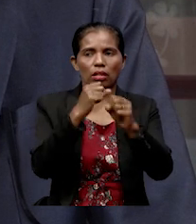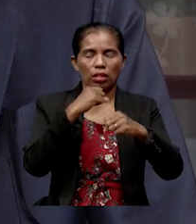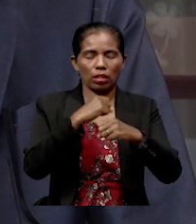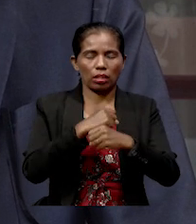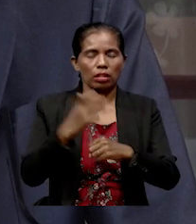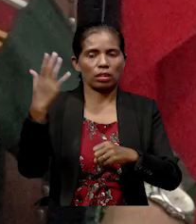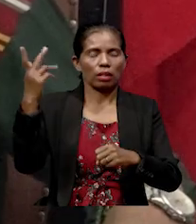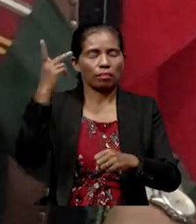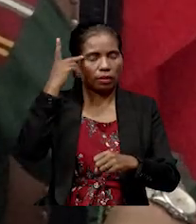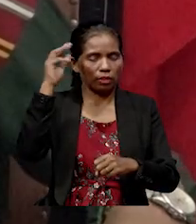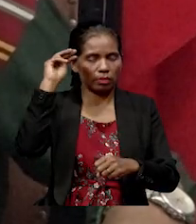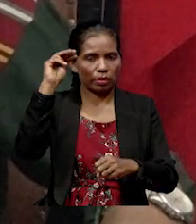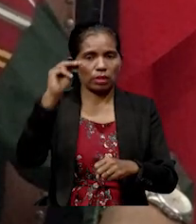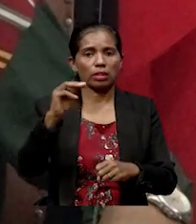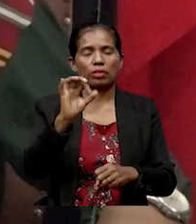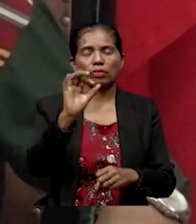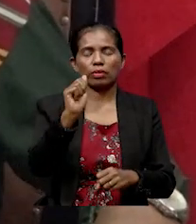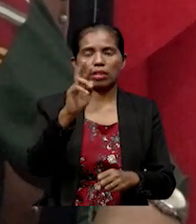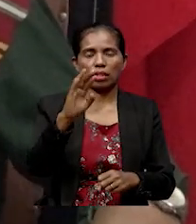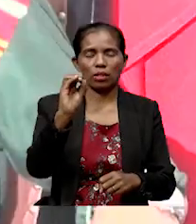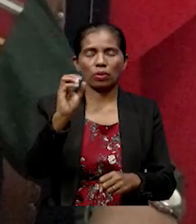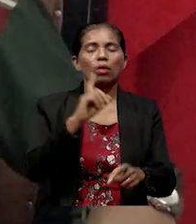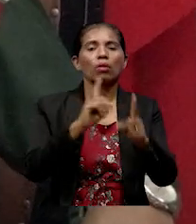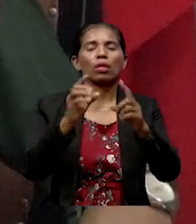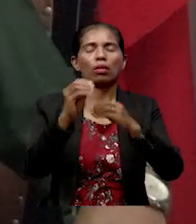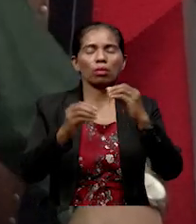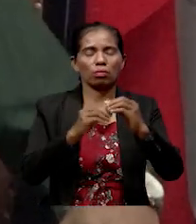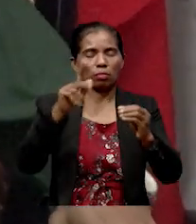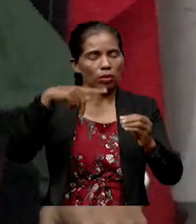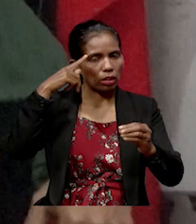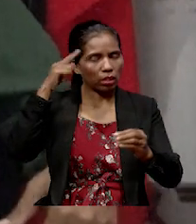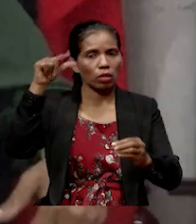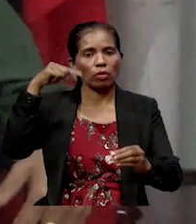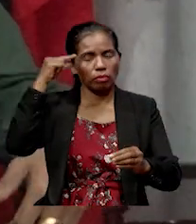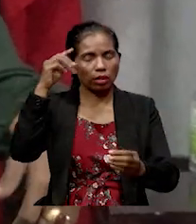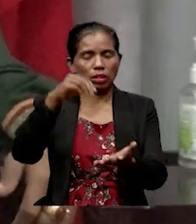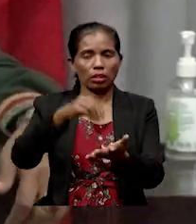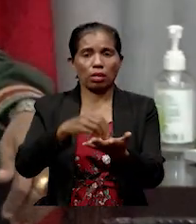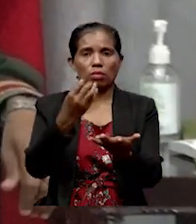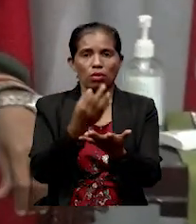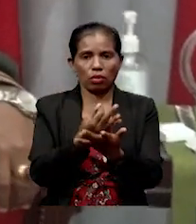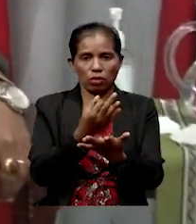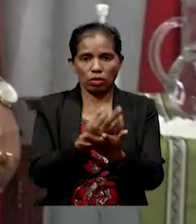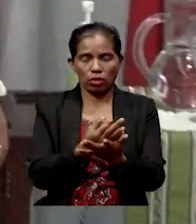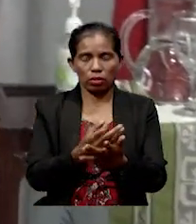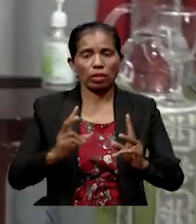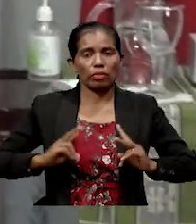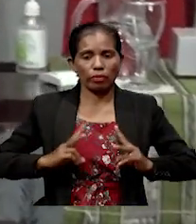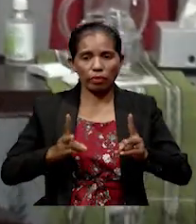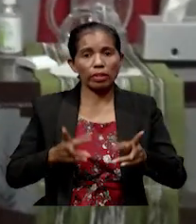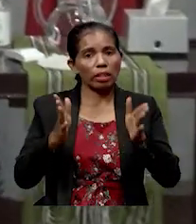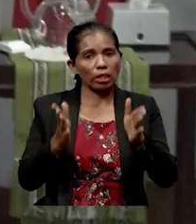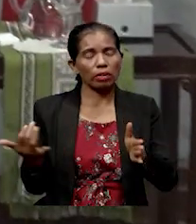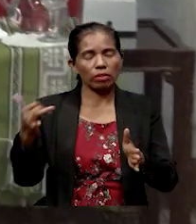residência primeiro-ministro e Farol Dili, rodicolia com a política governo a prevê orçamento para veterano Sira ao